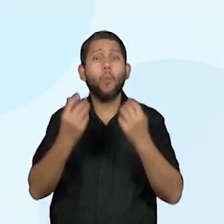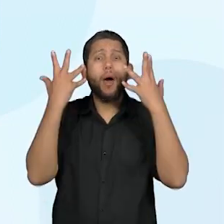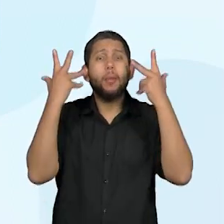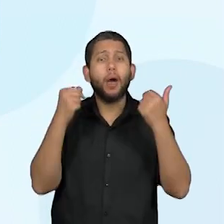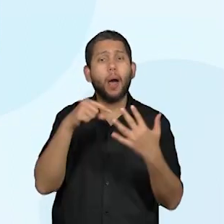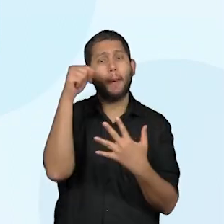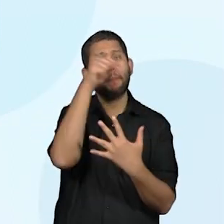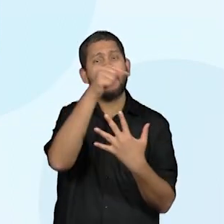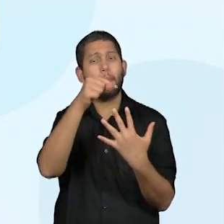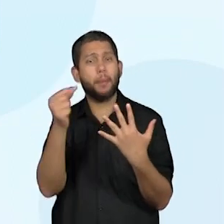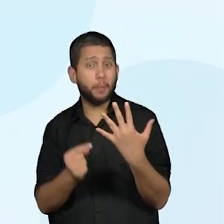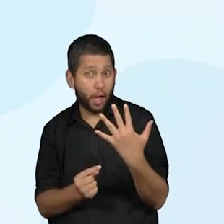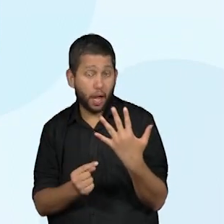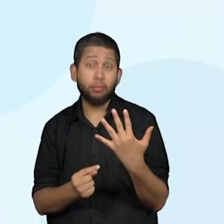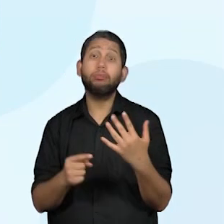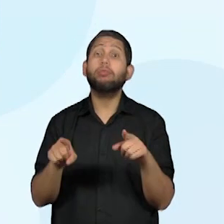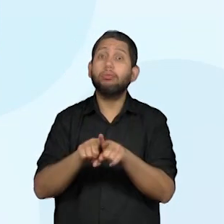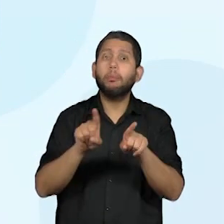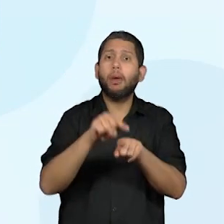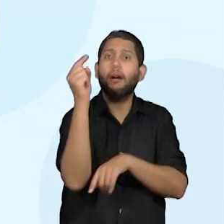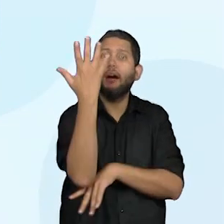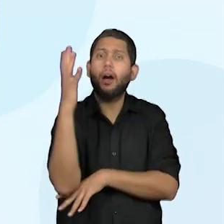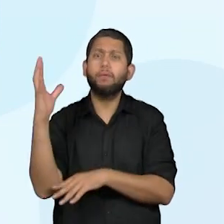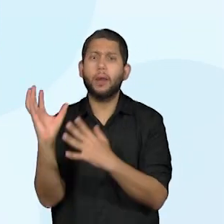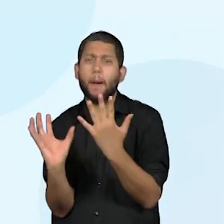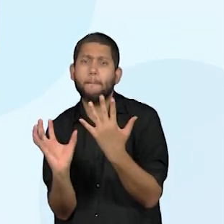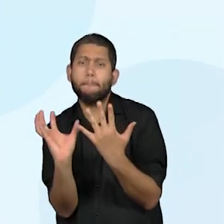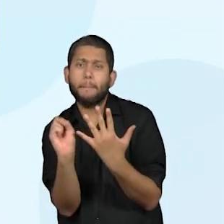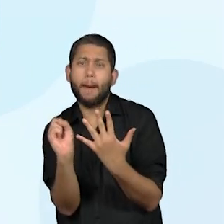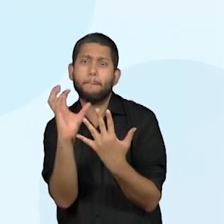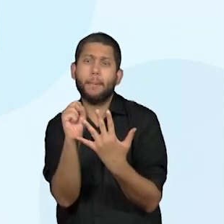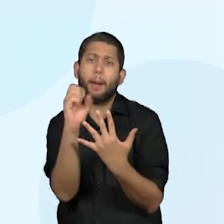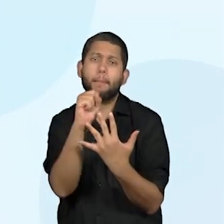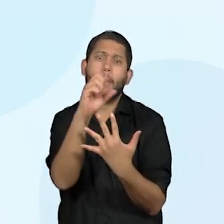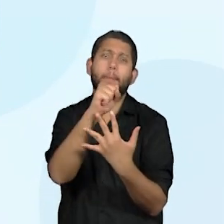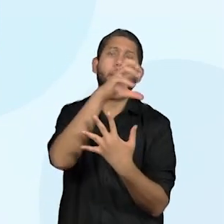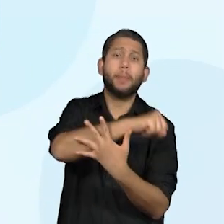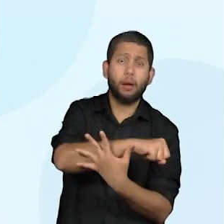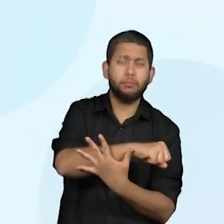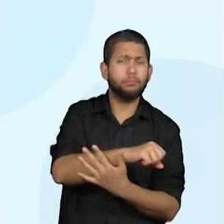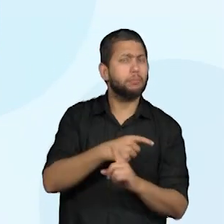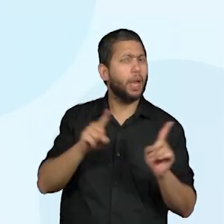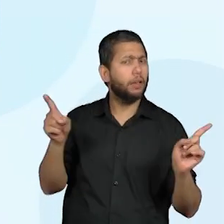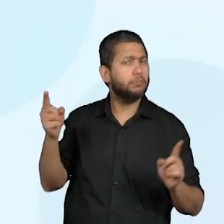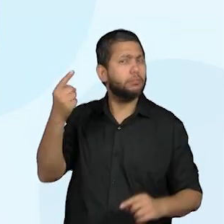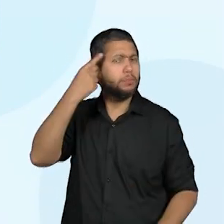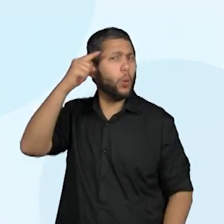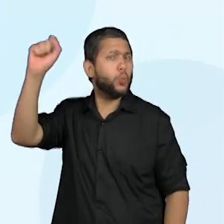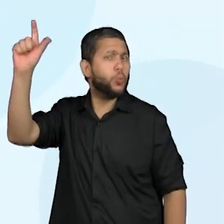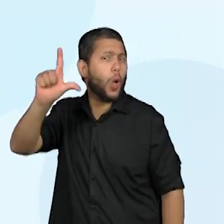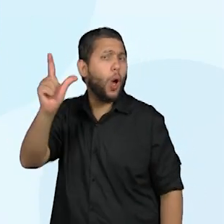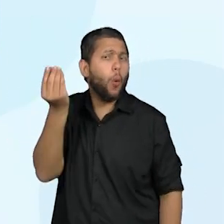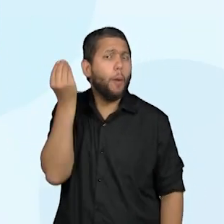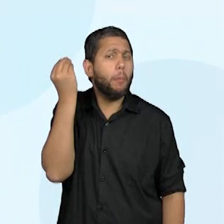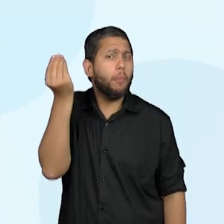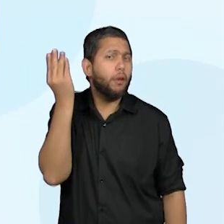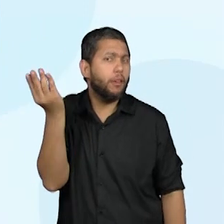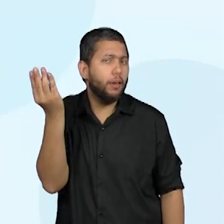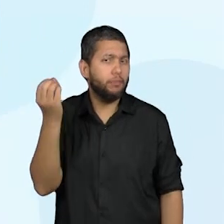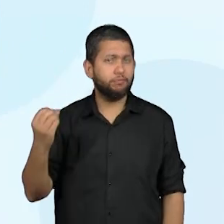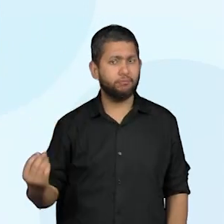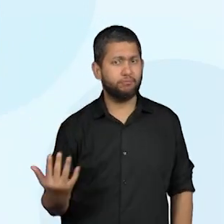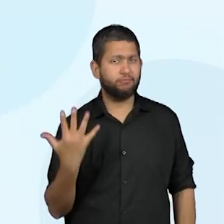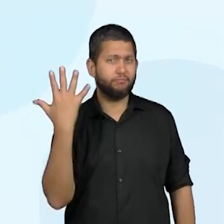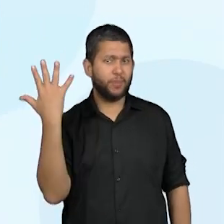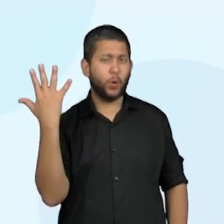cadeias e o papel do sol como fonte primária de energia na produção de alimentos. O objetivo dessa aula é